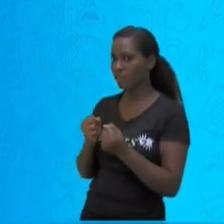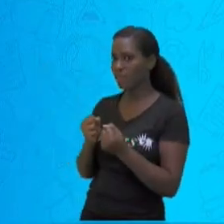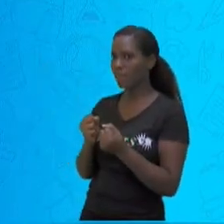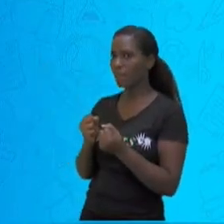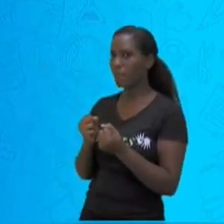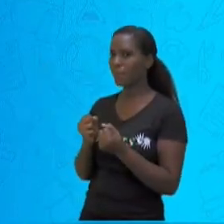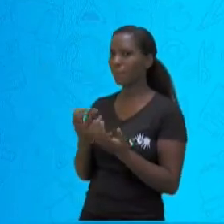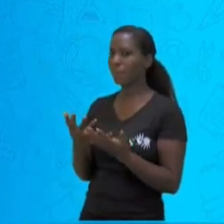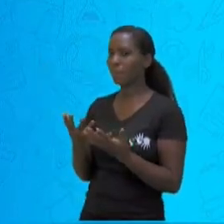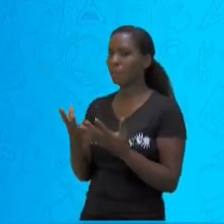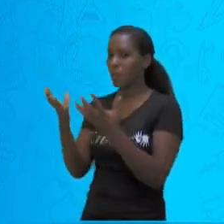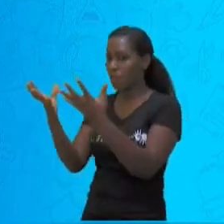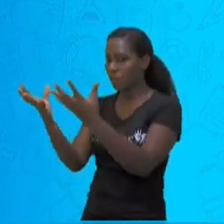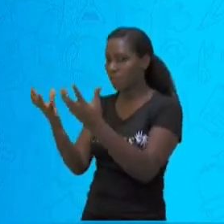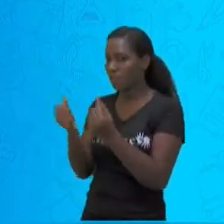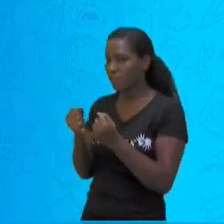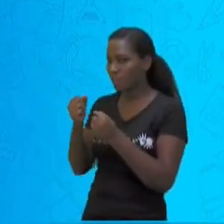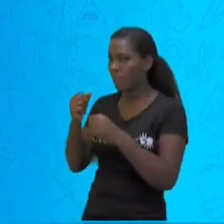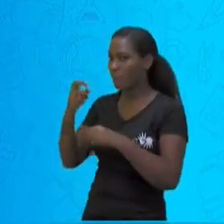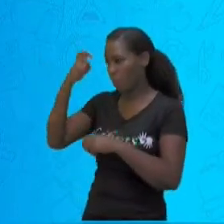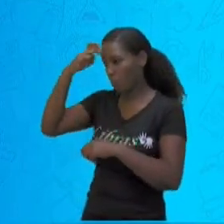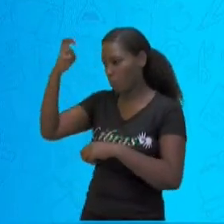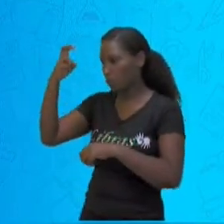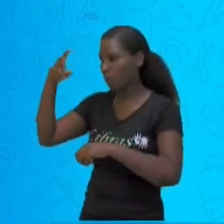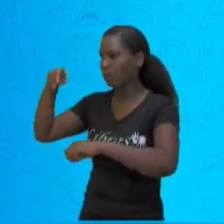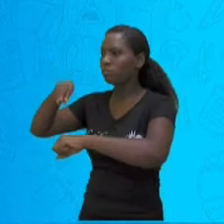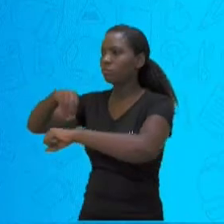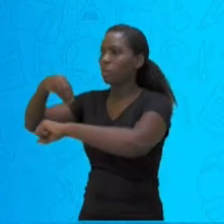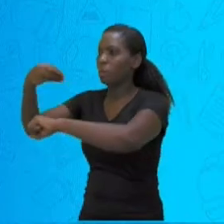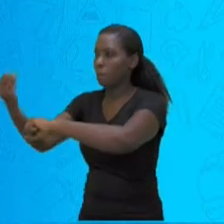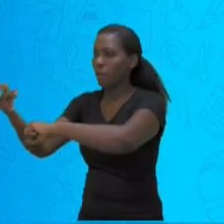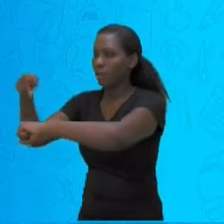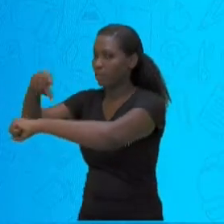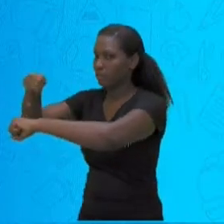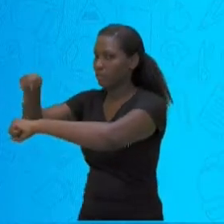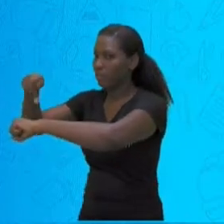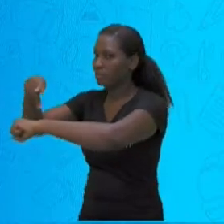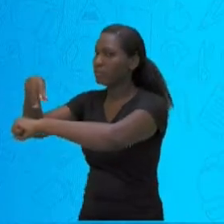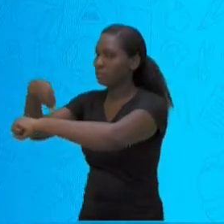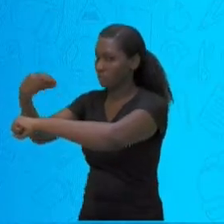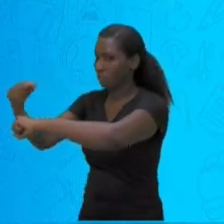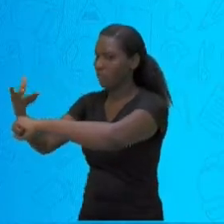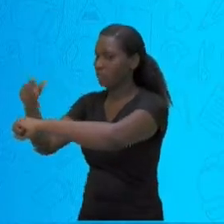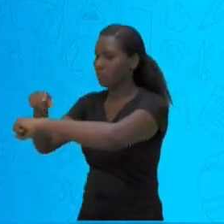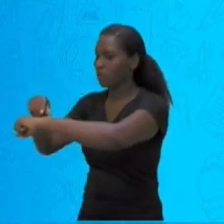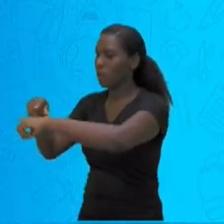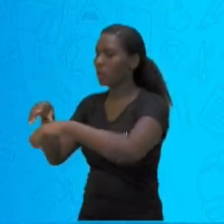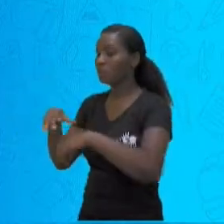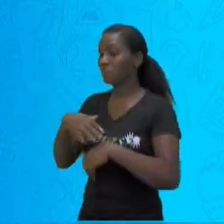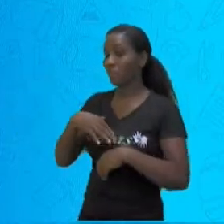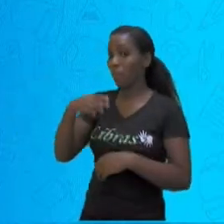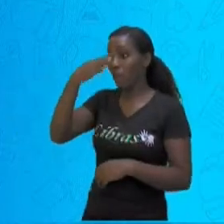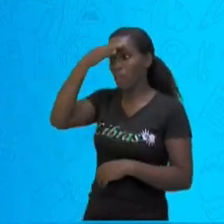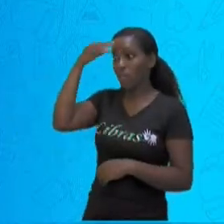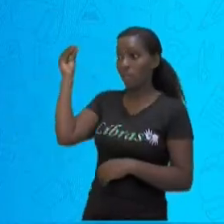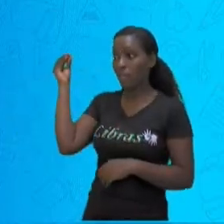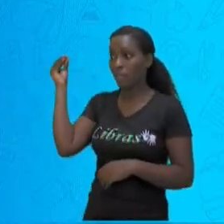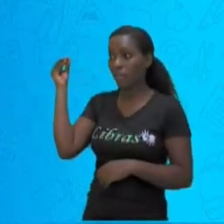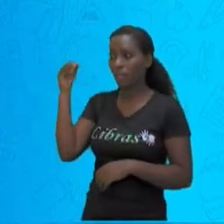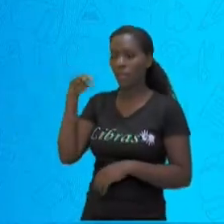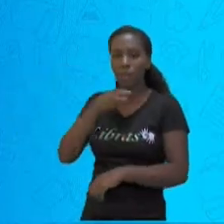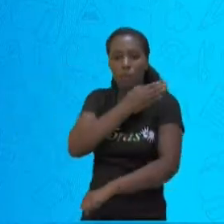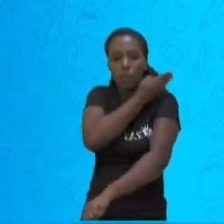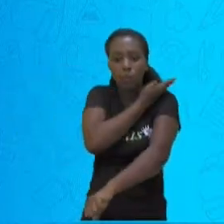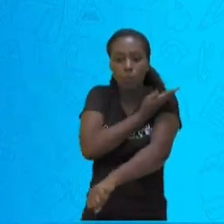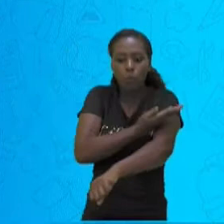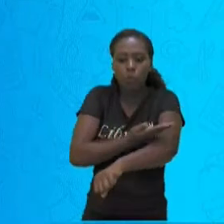e esquece os seus valores, os seus costumes. E nós, como nação brasileira, nós